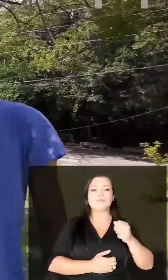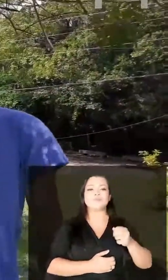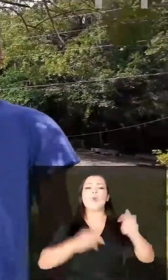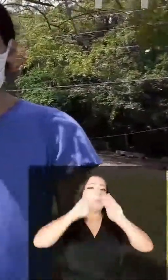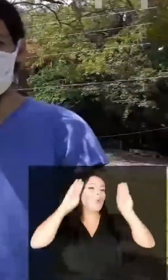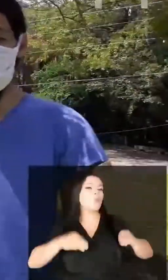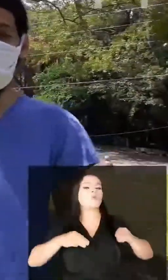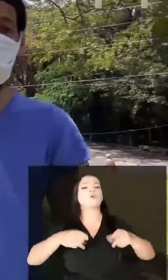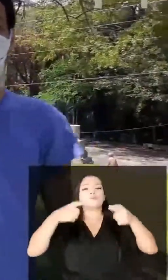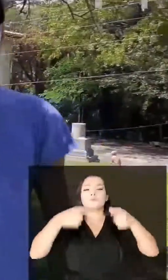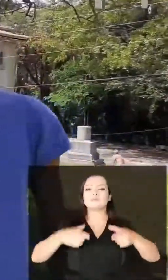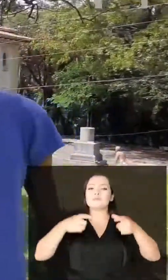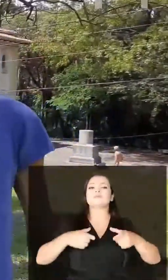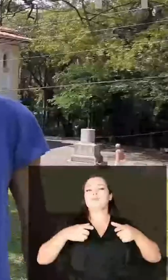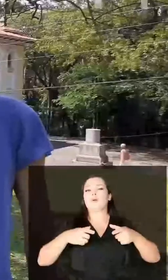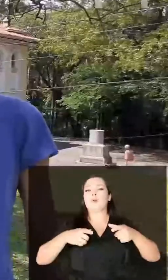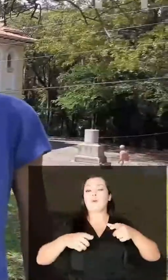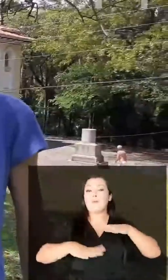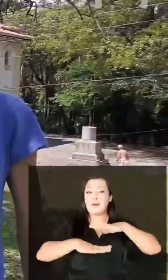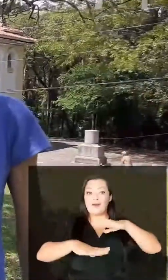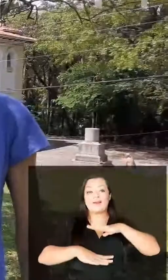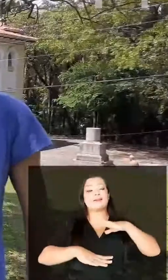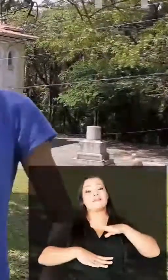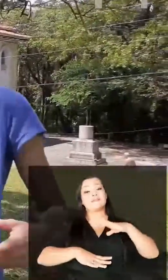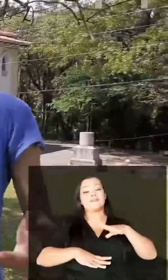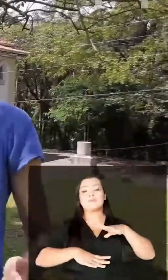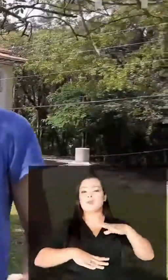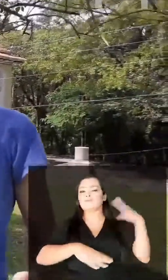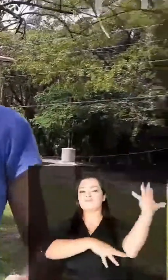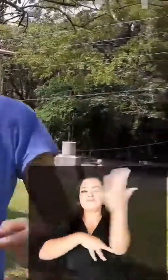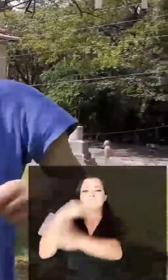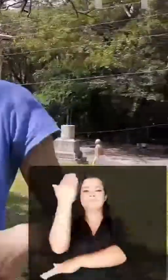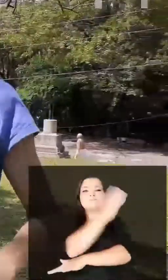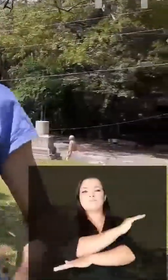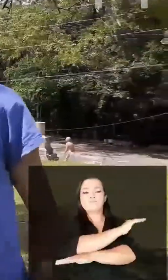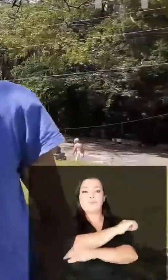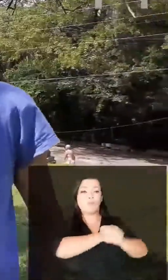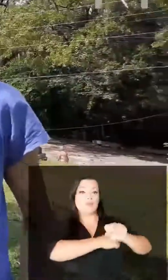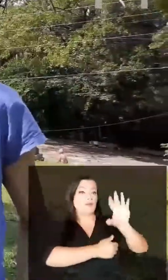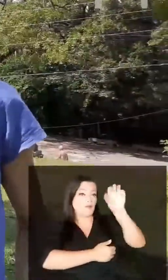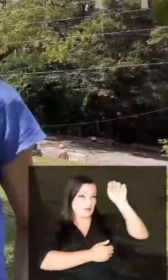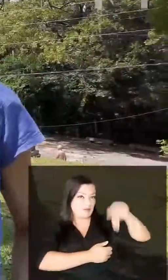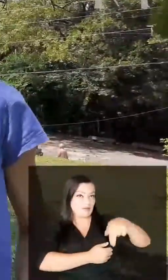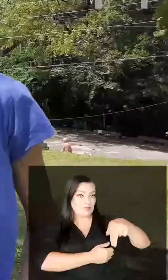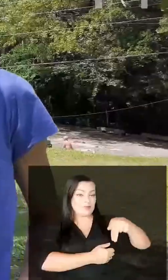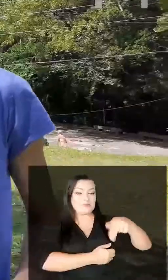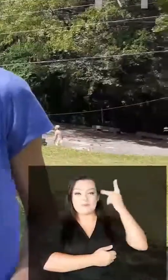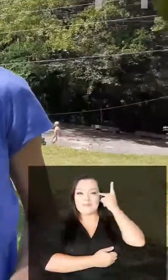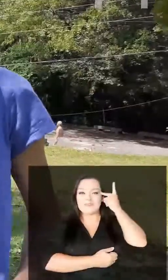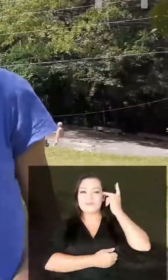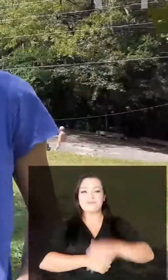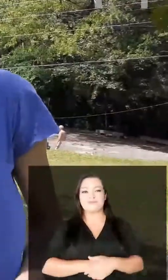museu está localizado no Parque Estadual Alberto Lofgren, o Horto Florestal, que fica aqui na zona norte da cidade de